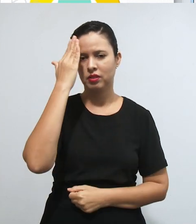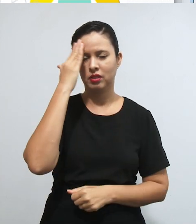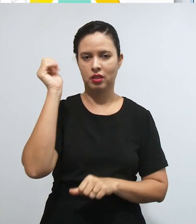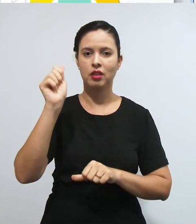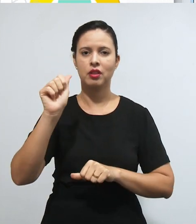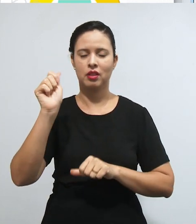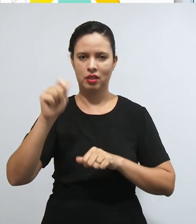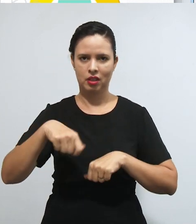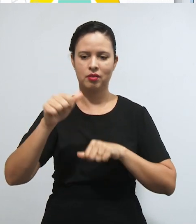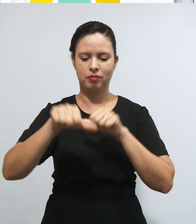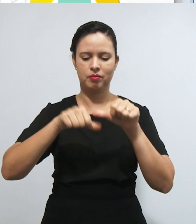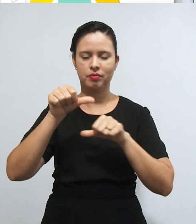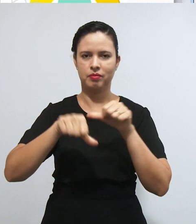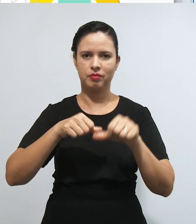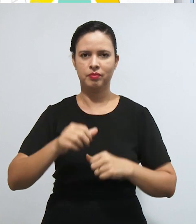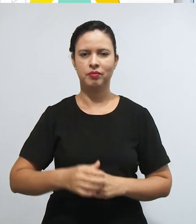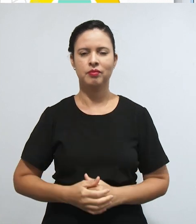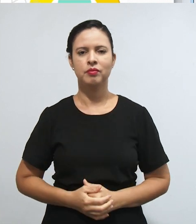possível fazer essa configuração.